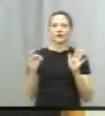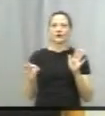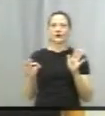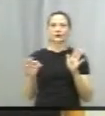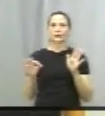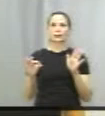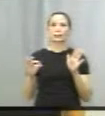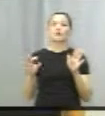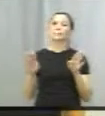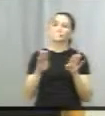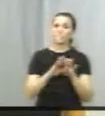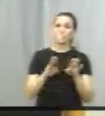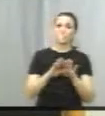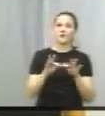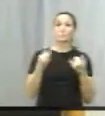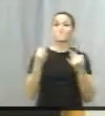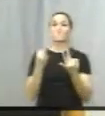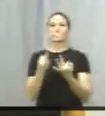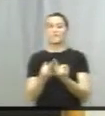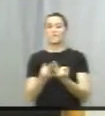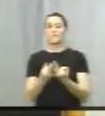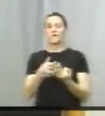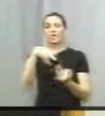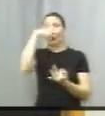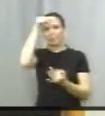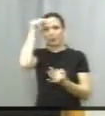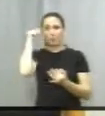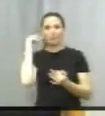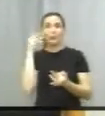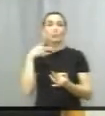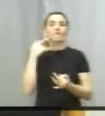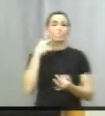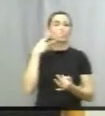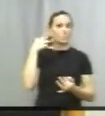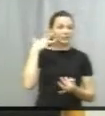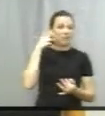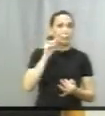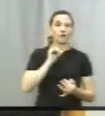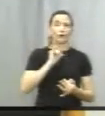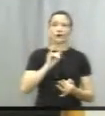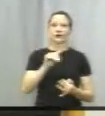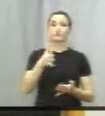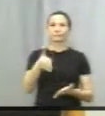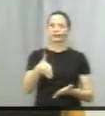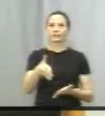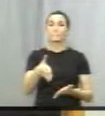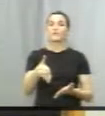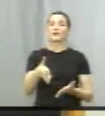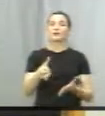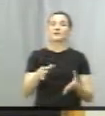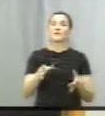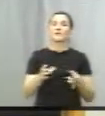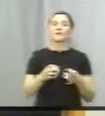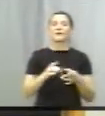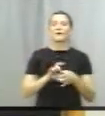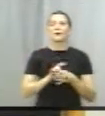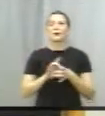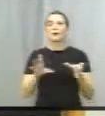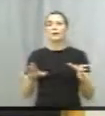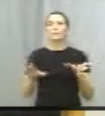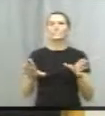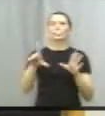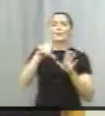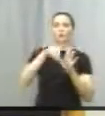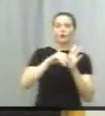Foi falado já hoje pelo prefeito que vai ser automático o desconto para esse pessoal, para